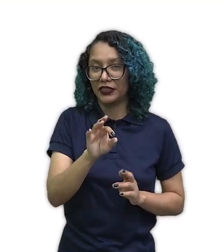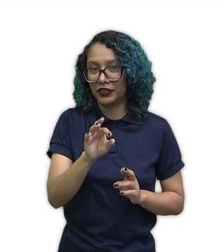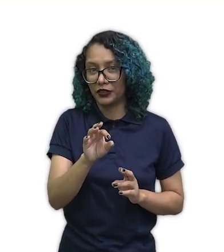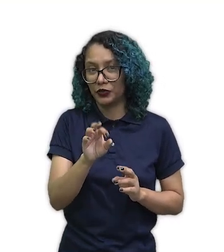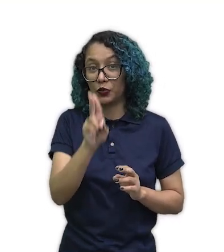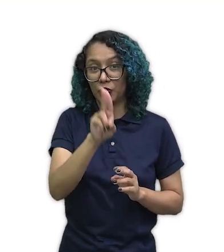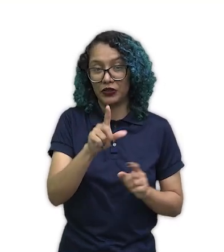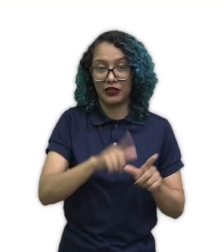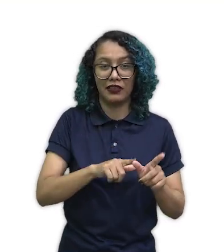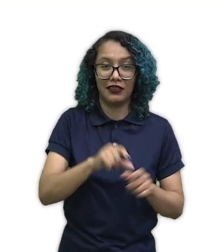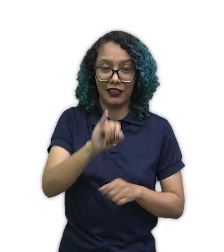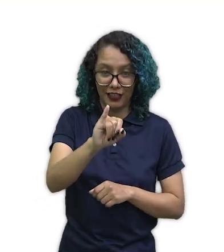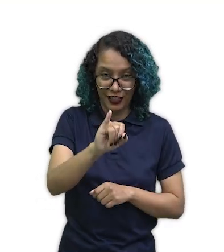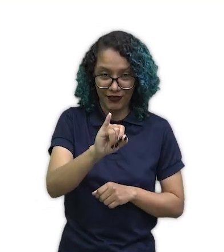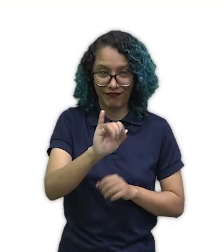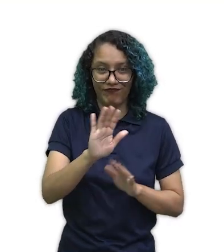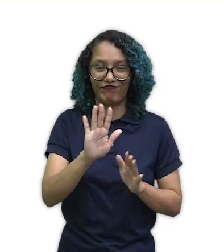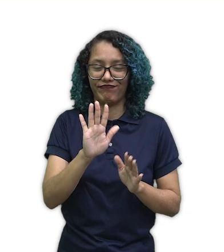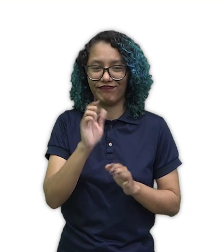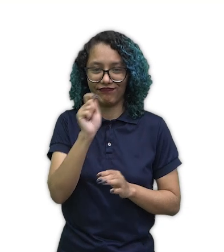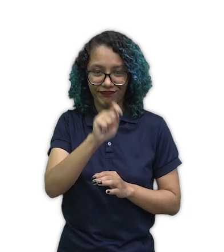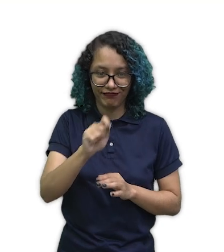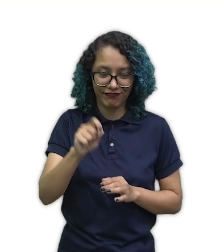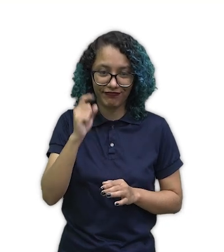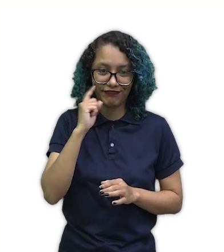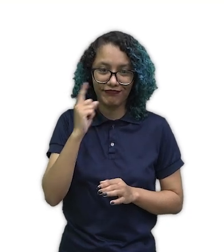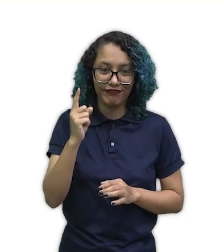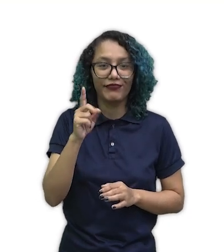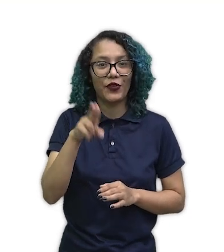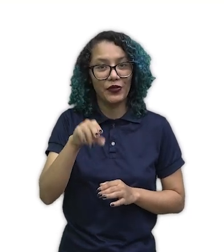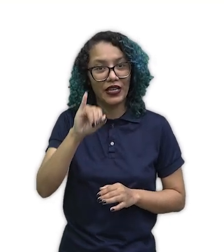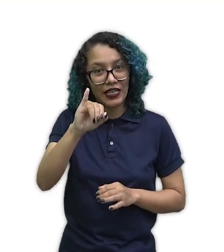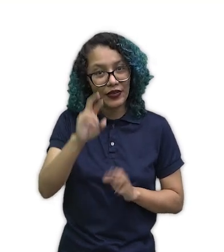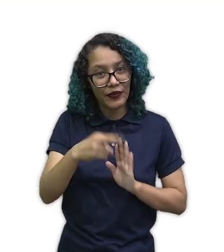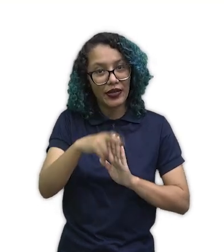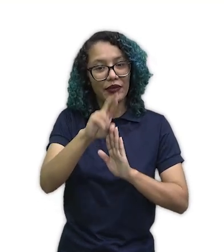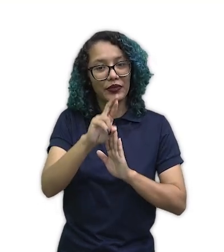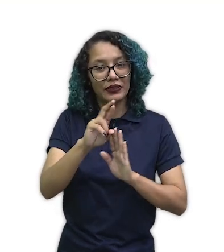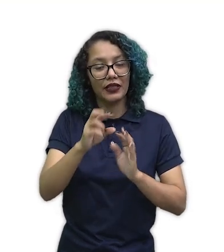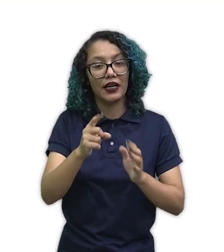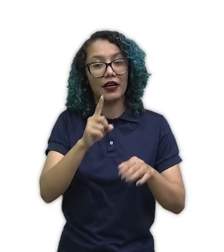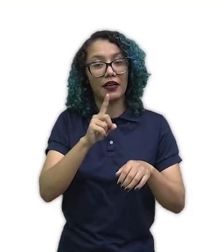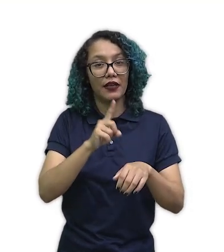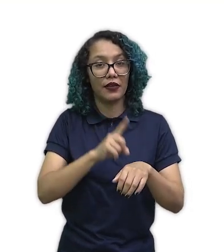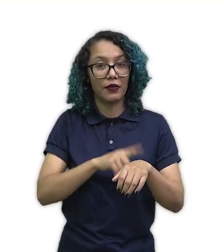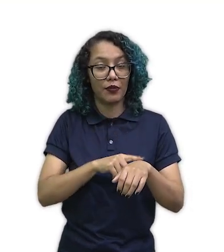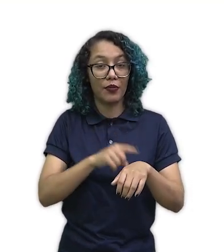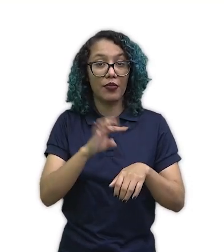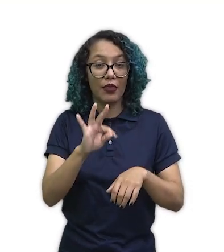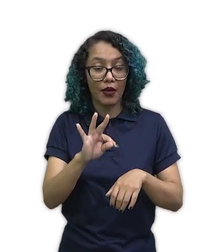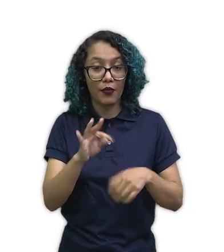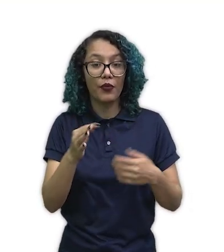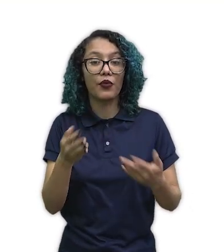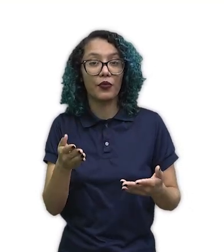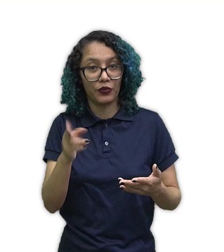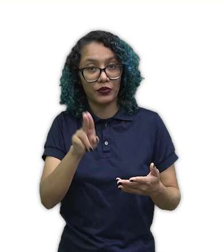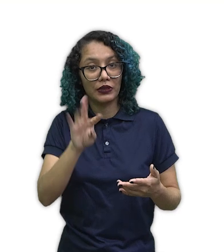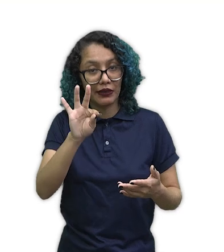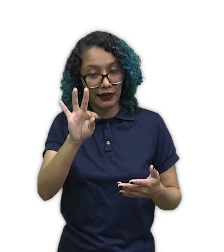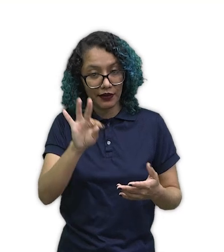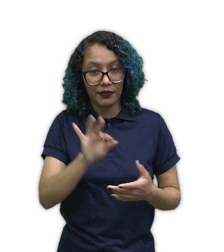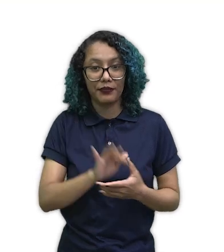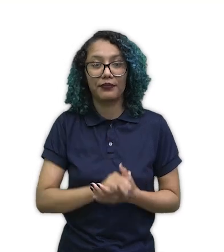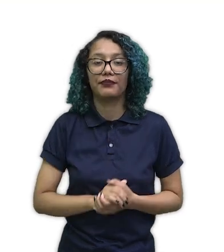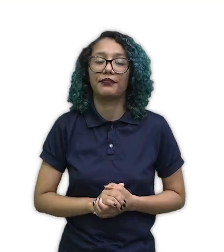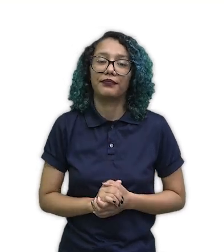Você vai apagar aqui, porque taxa a gente representa pela letra I e o tempo pela letra T, né? E o tempo, então, igual